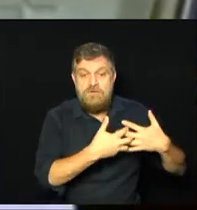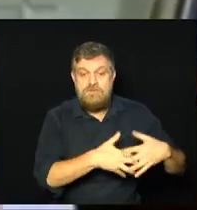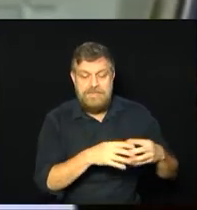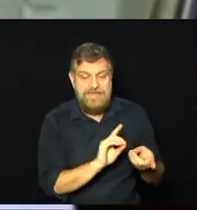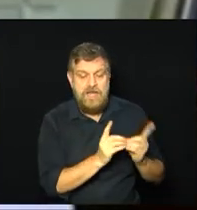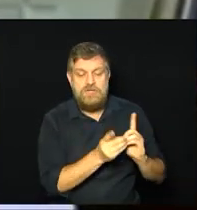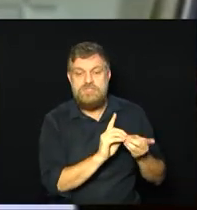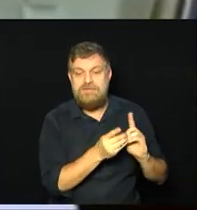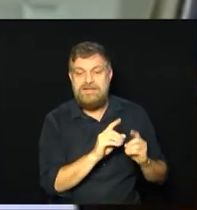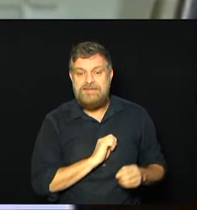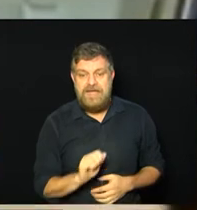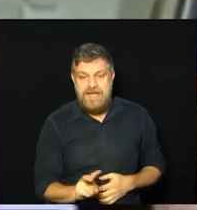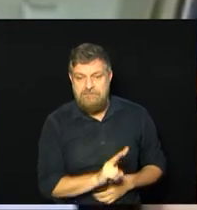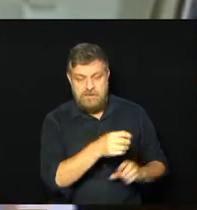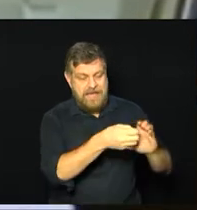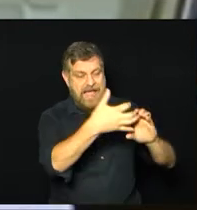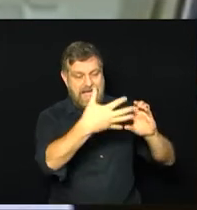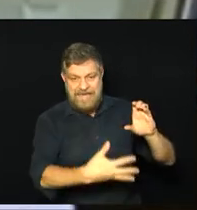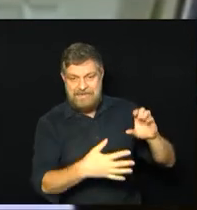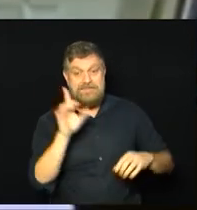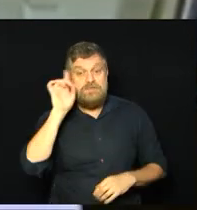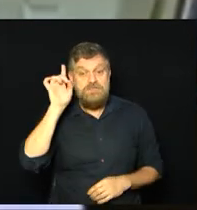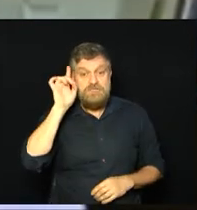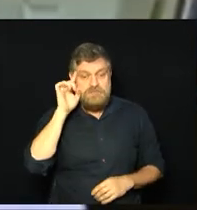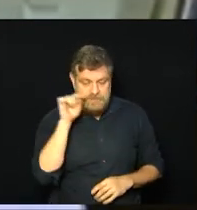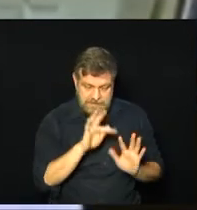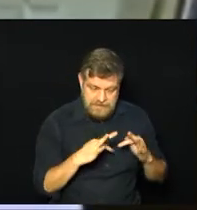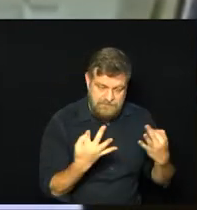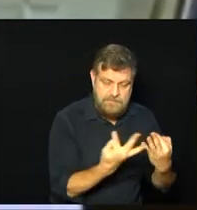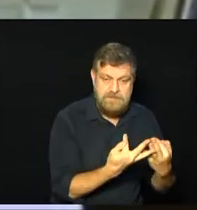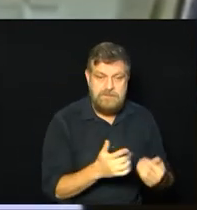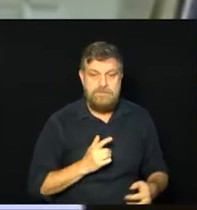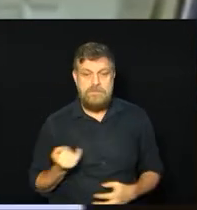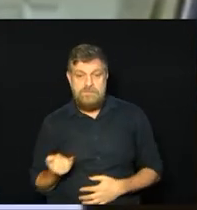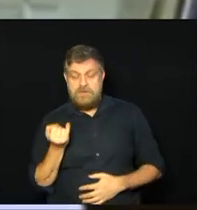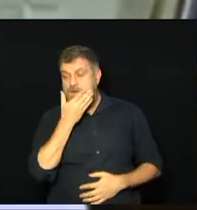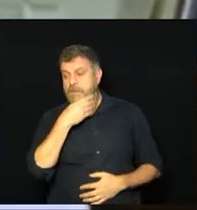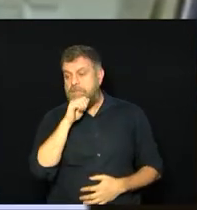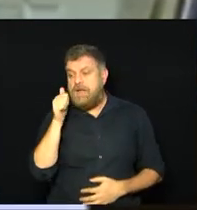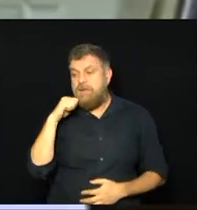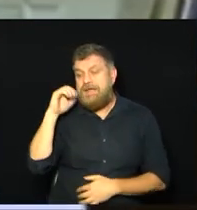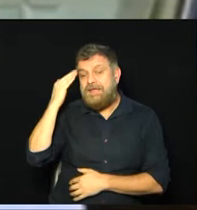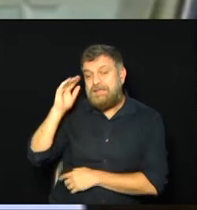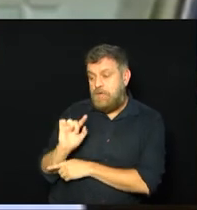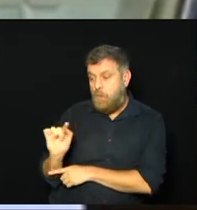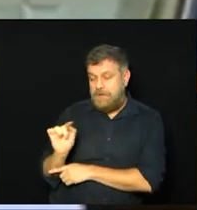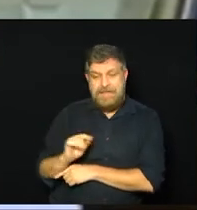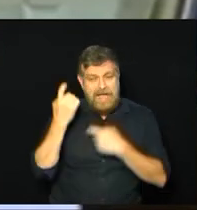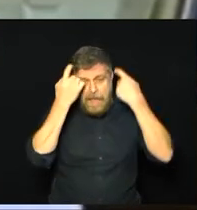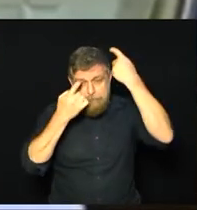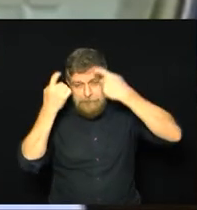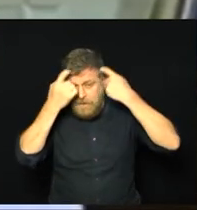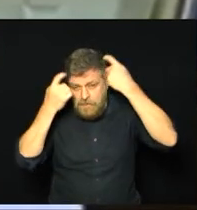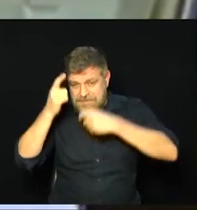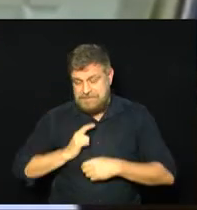dinâmica, os seus valores, a sua rotina familiar. O que é importante os pais entenderem é que aquela preocupação